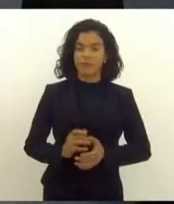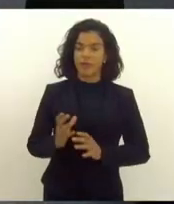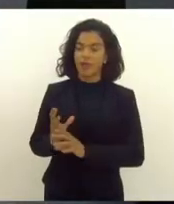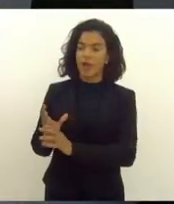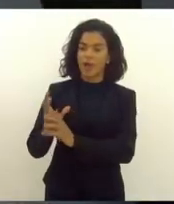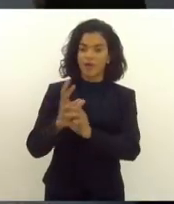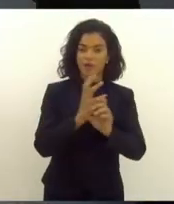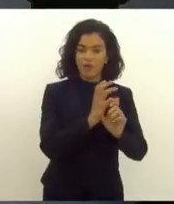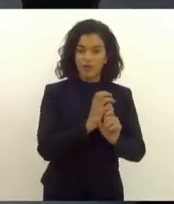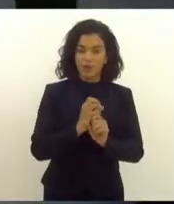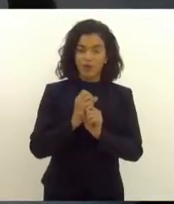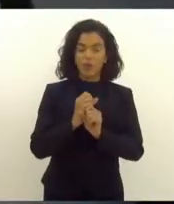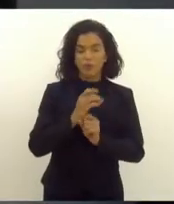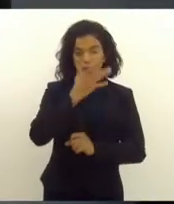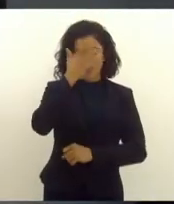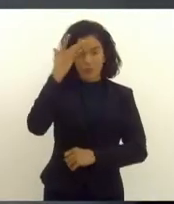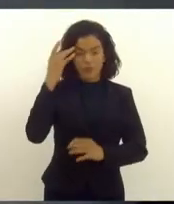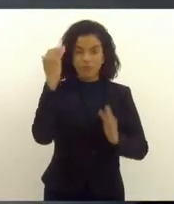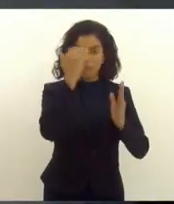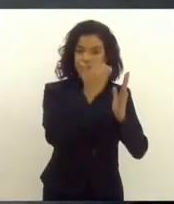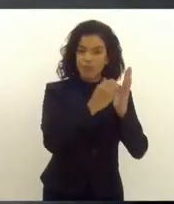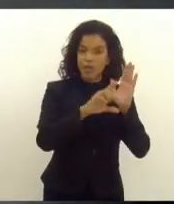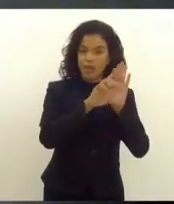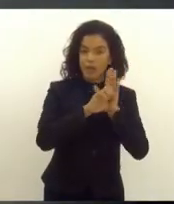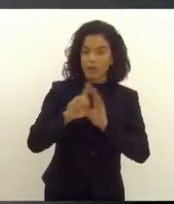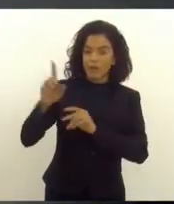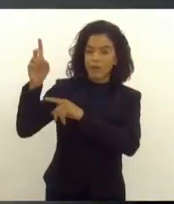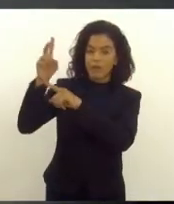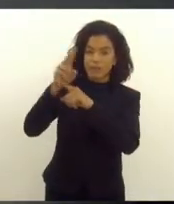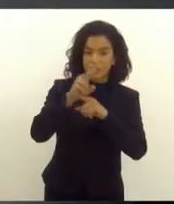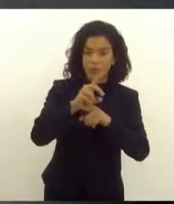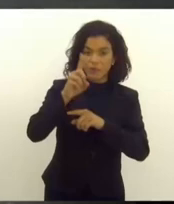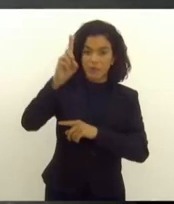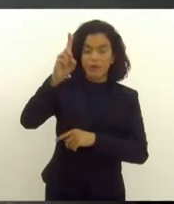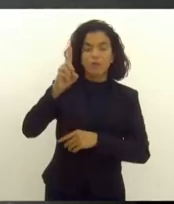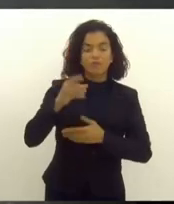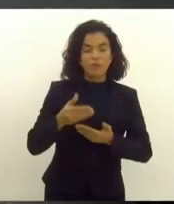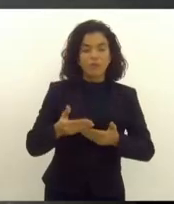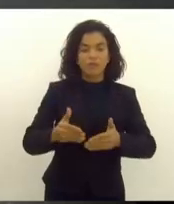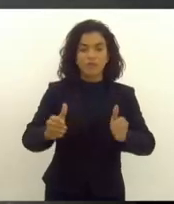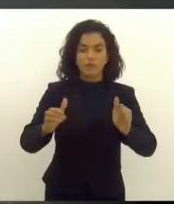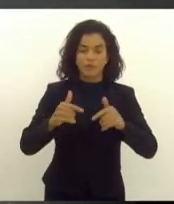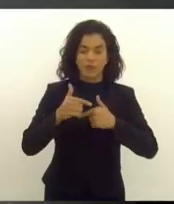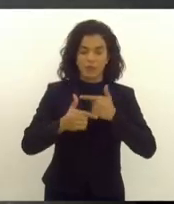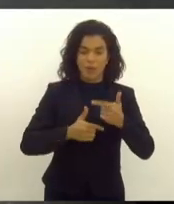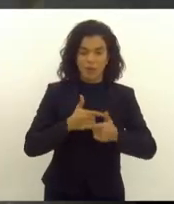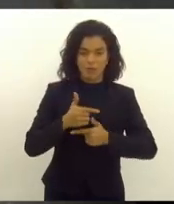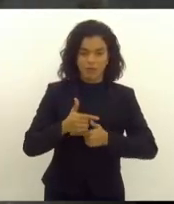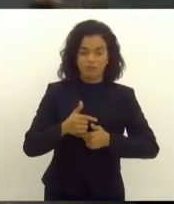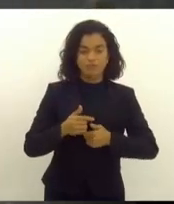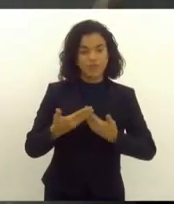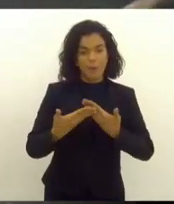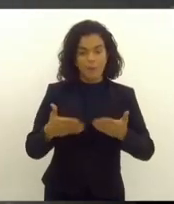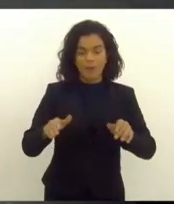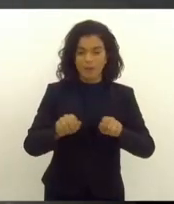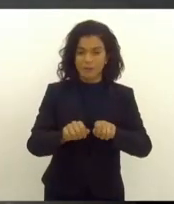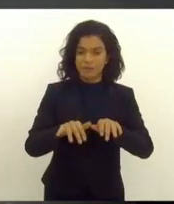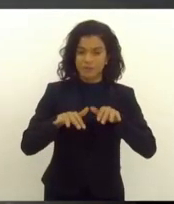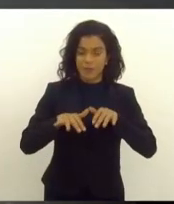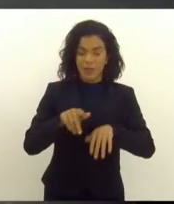havendo número legal e sobre a proteção de Deus iniciamos os nossos trabalhos está aberta a sessão